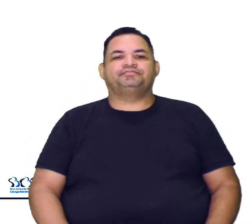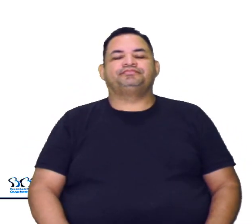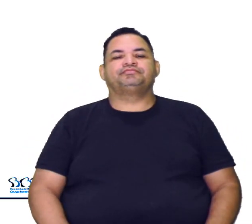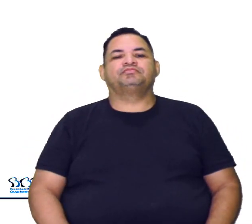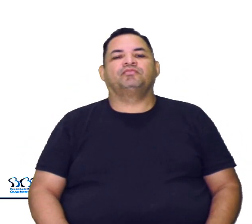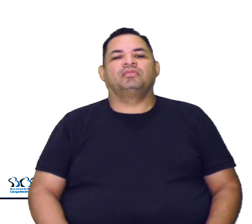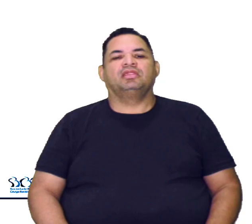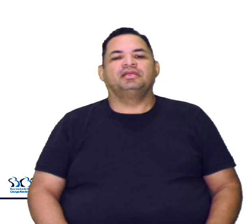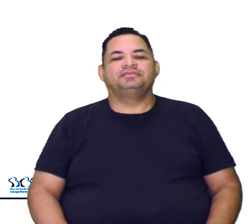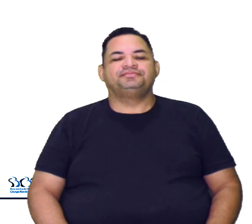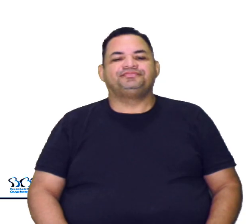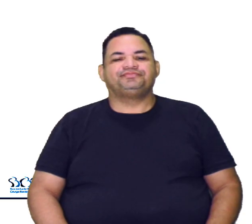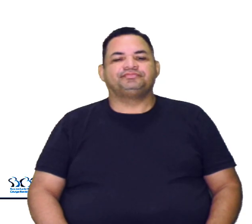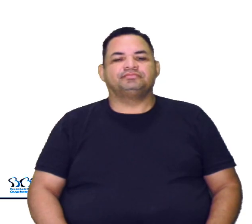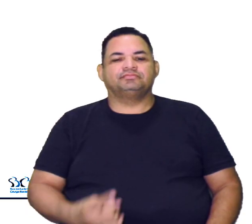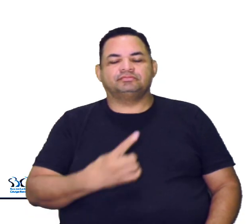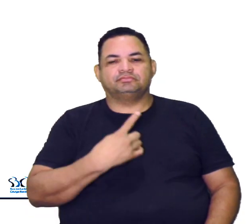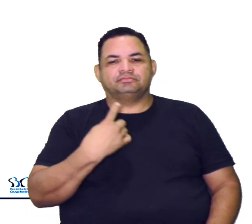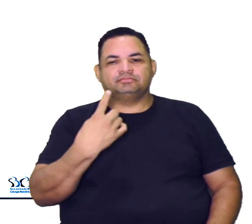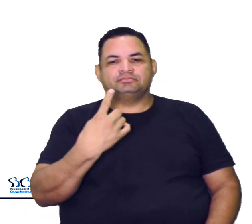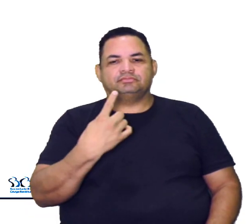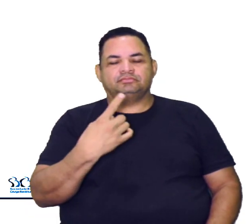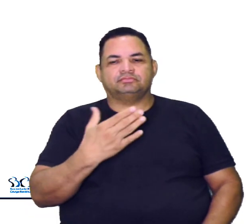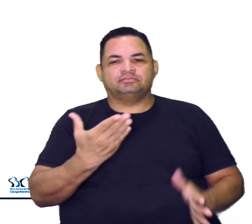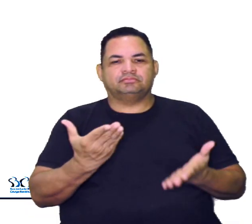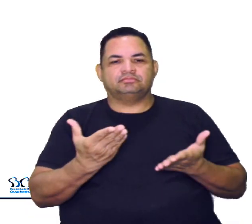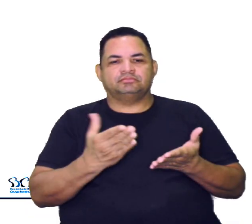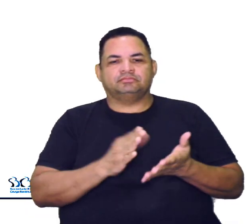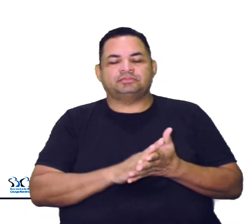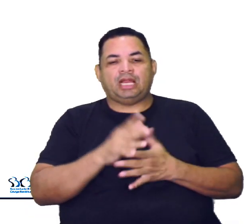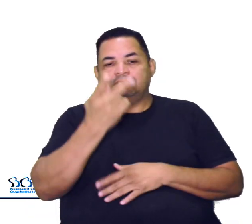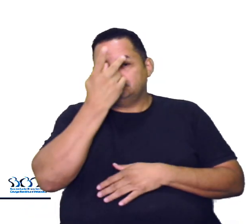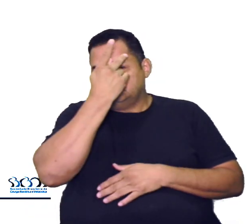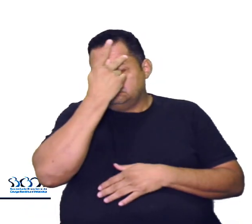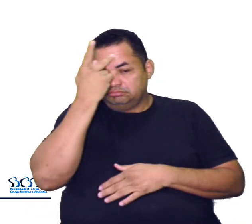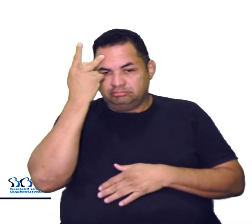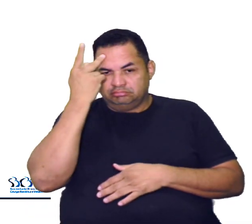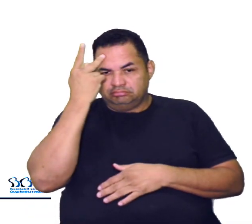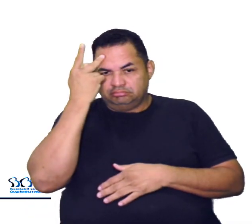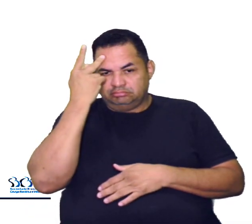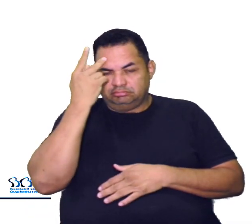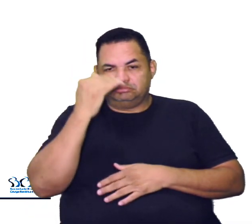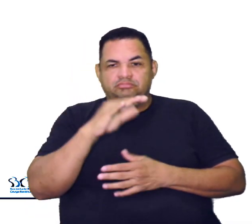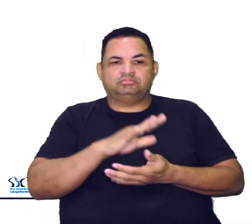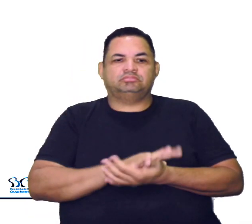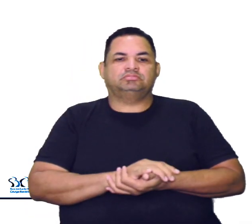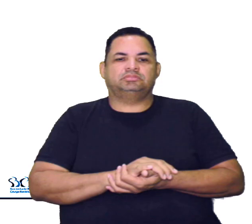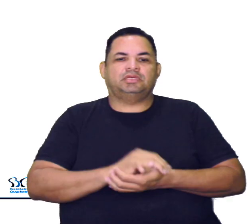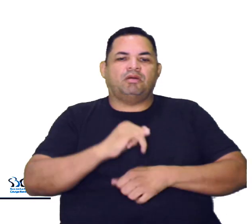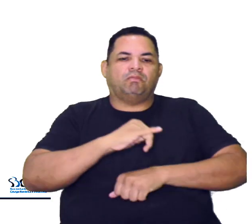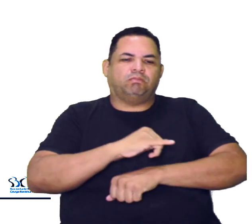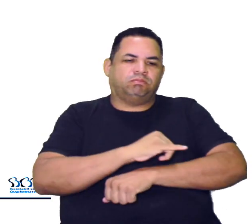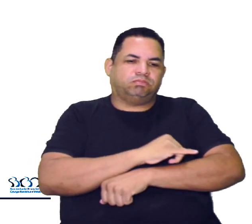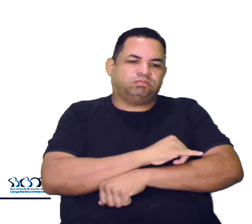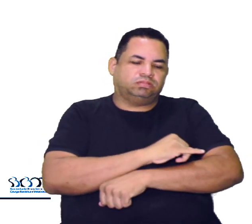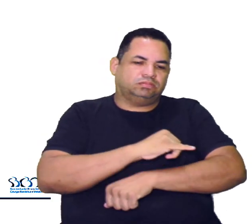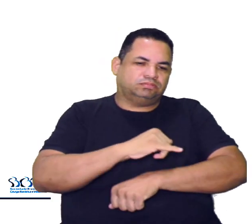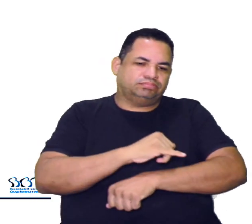essa limitação, a gente tem grande parte aí das pessoas com obesidade leve, né?